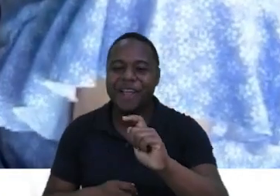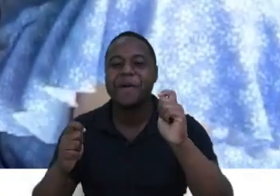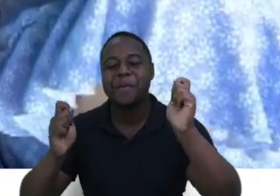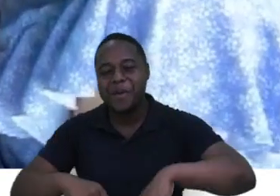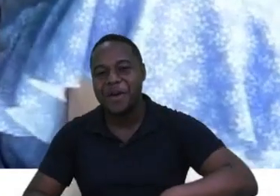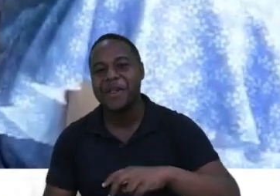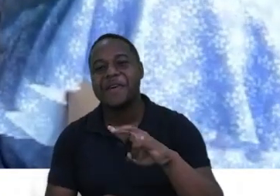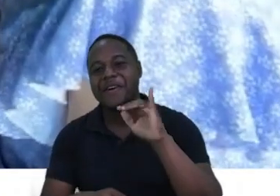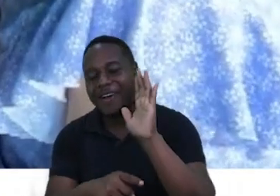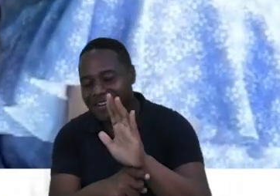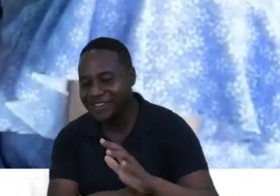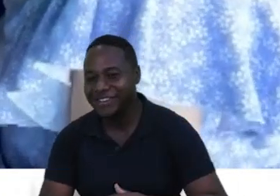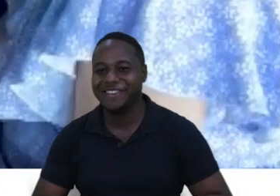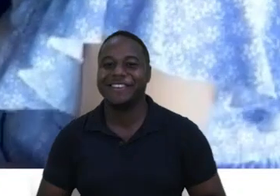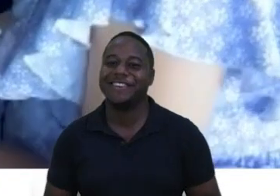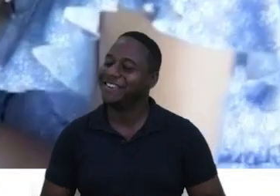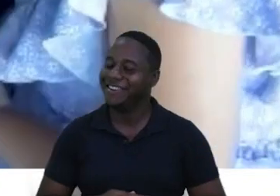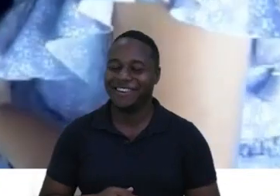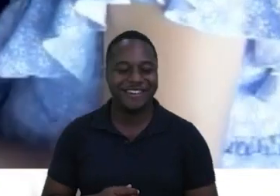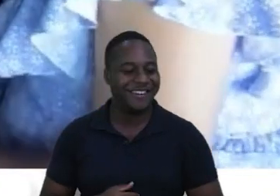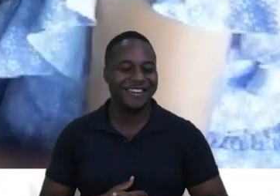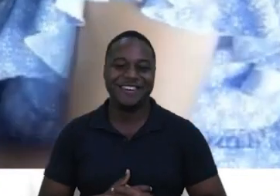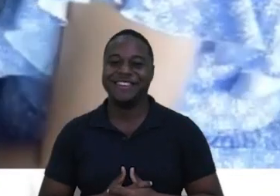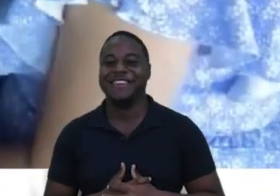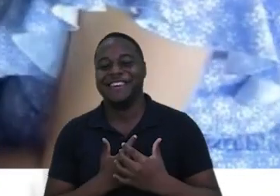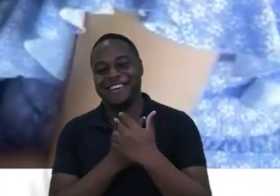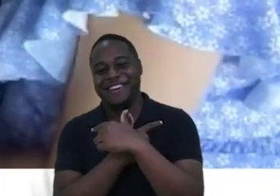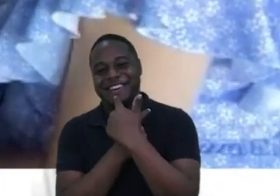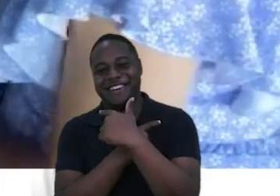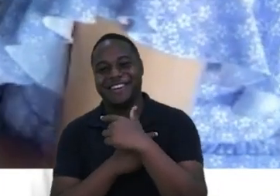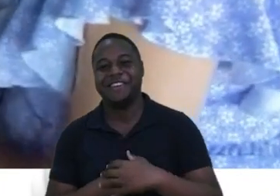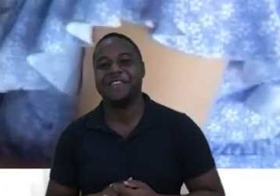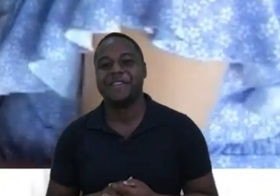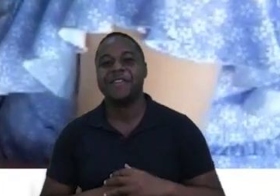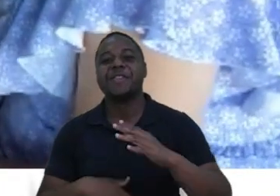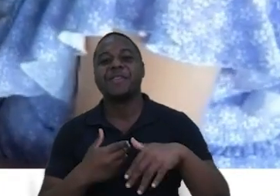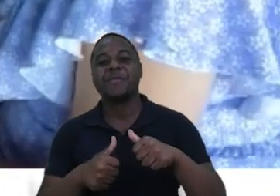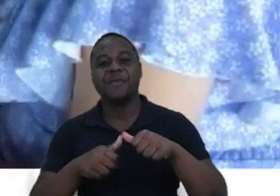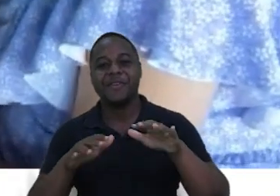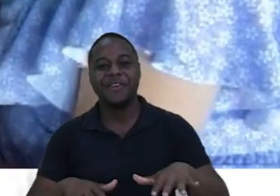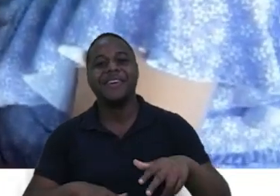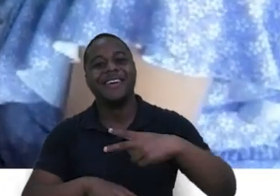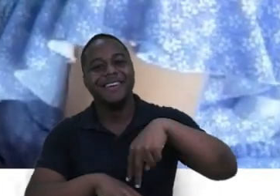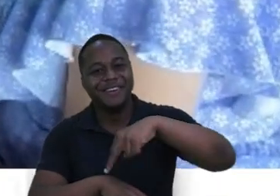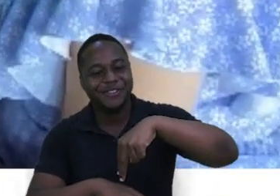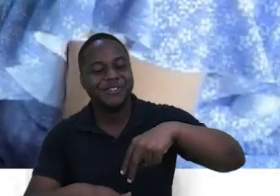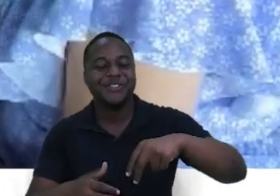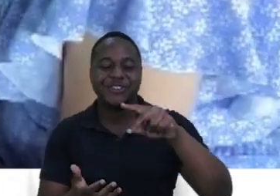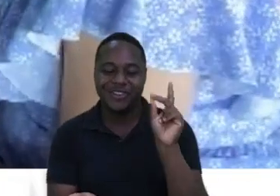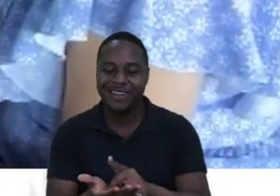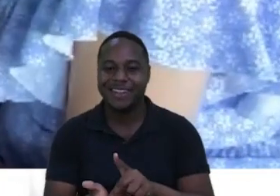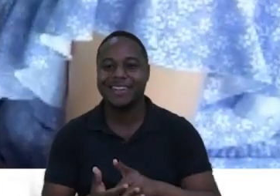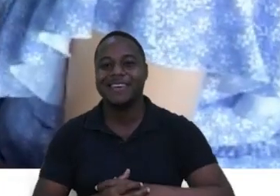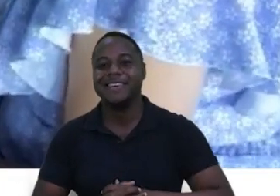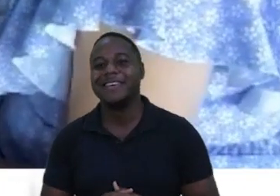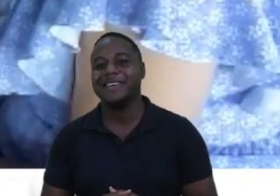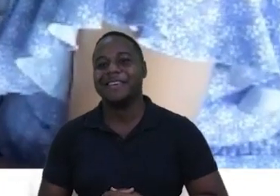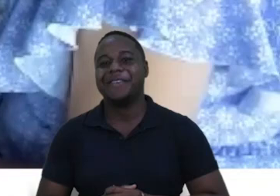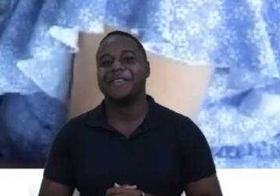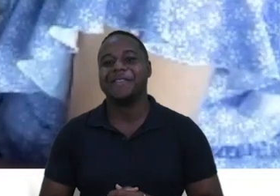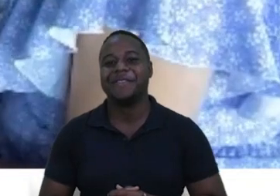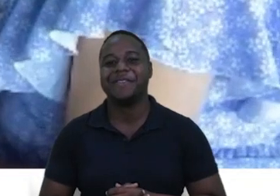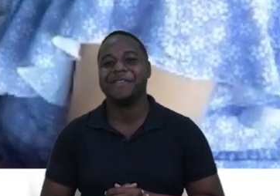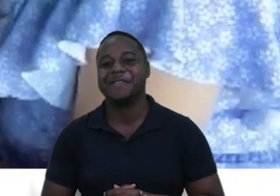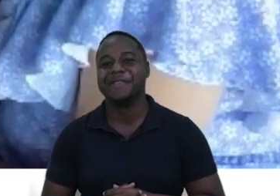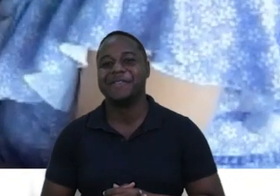famoso por uma coisa que... E aí depois consolidou mesmo com a dança. Pô, e com o trabalho. Massa, foi. Que bacana, imagina,